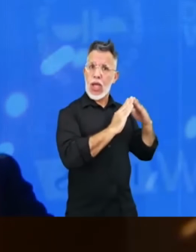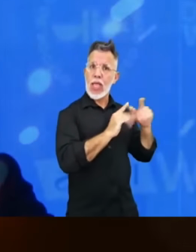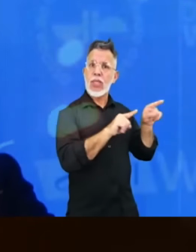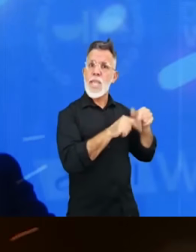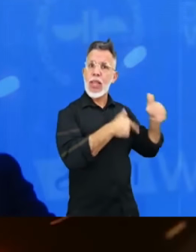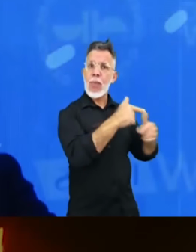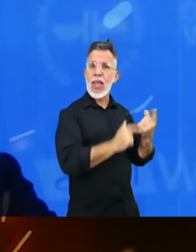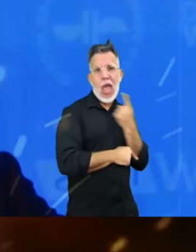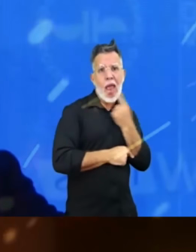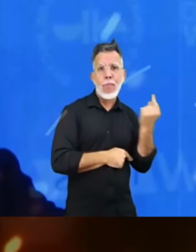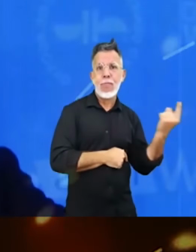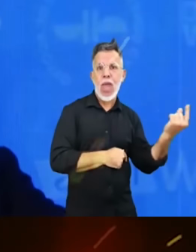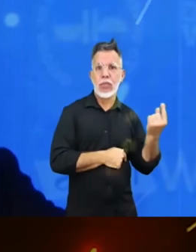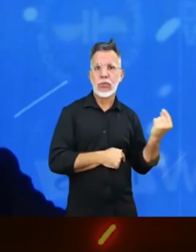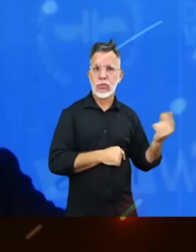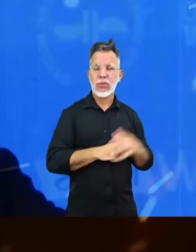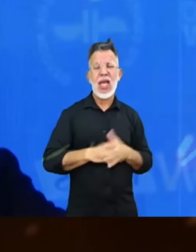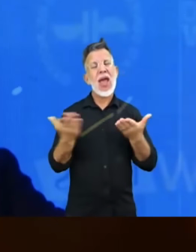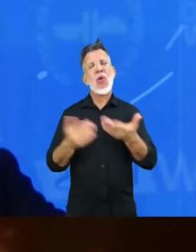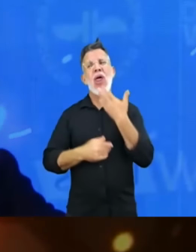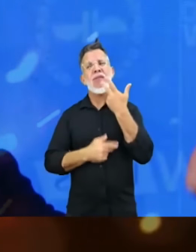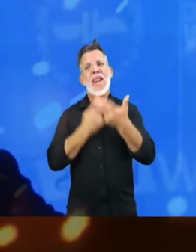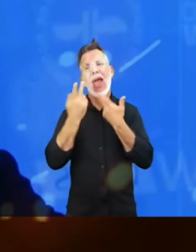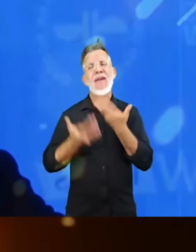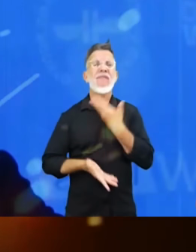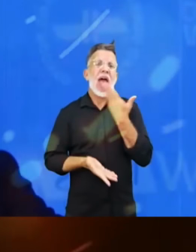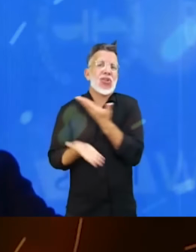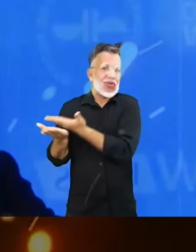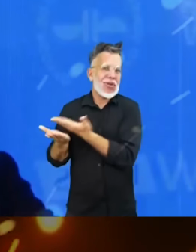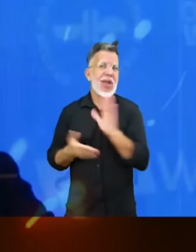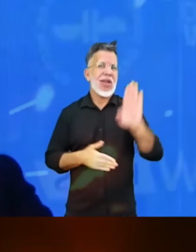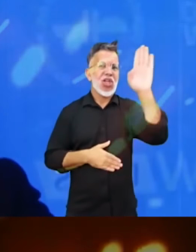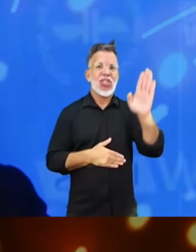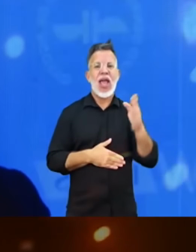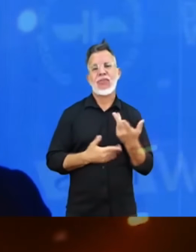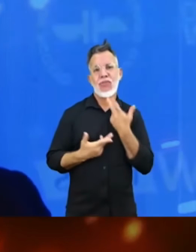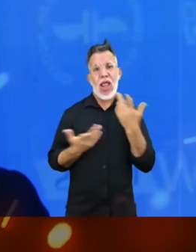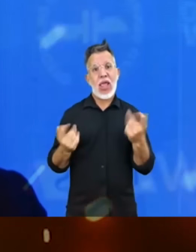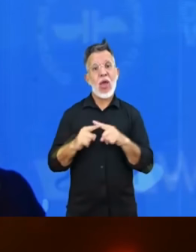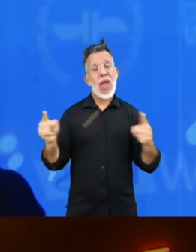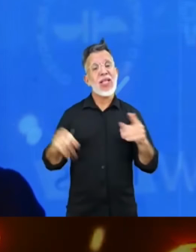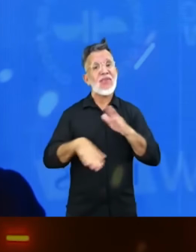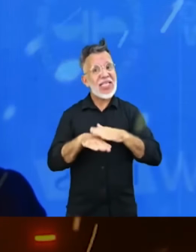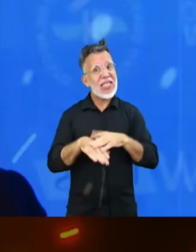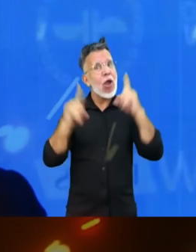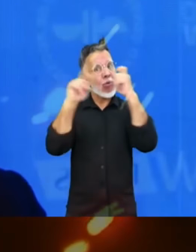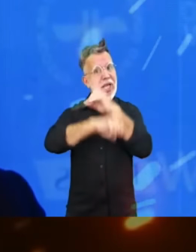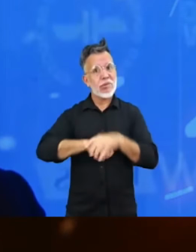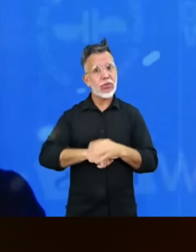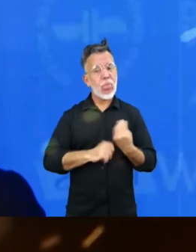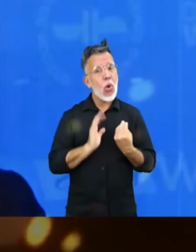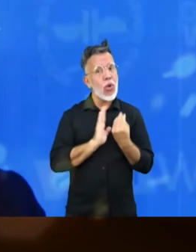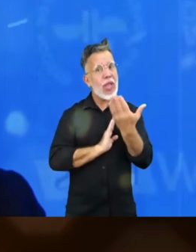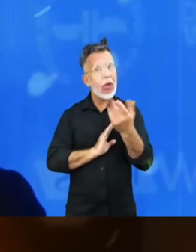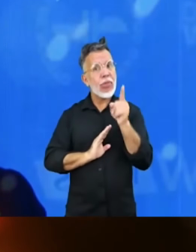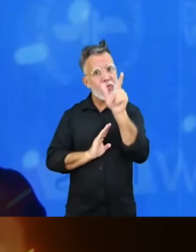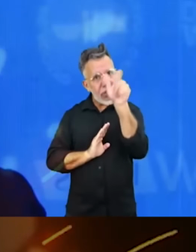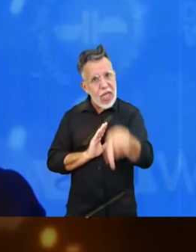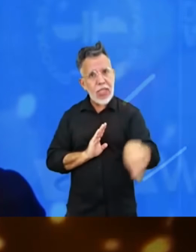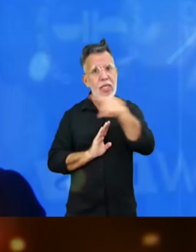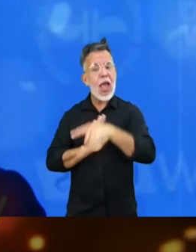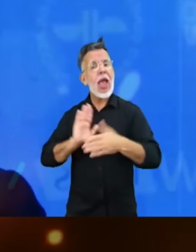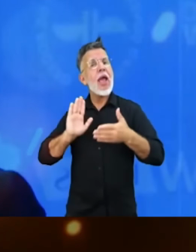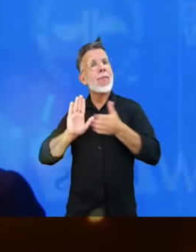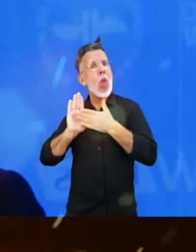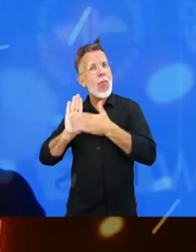agora Falar é fácil muito candidato fala fazer é mais complicado o que eu trago aqui para vocês são propostas com concretas de quem sabe